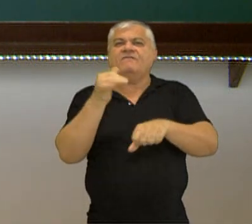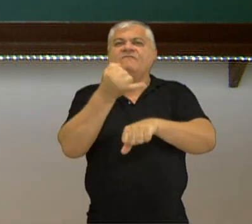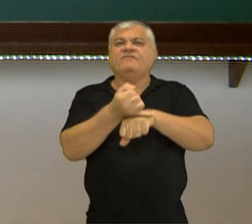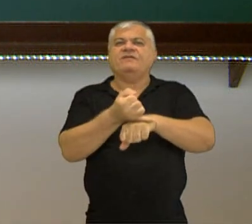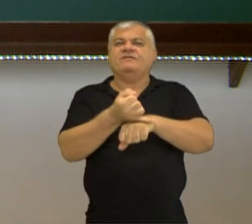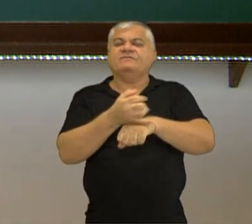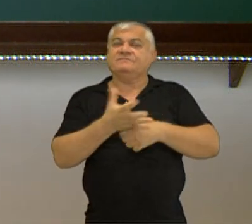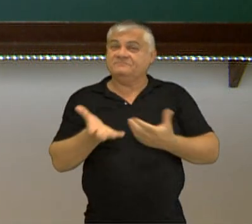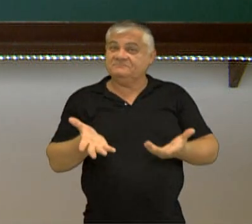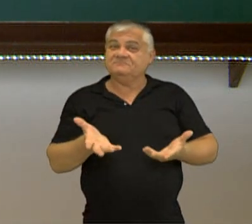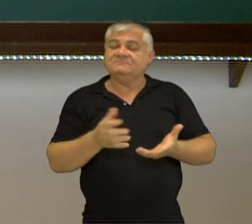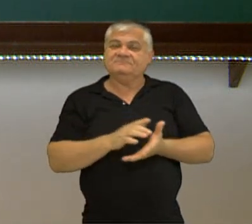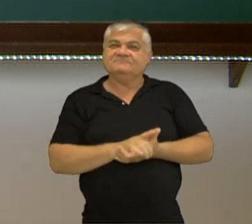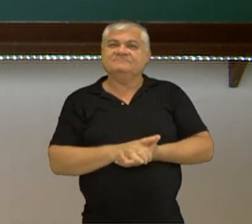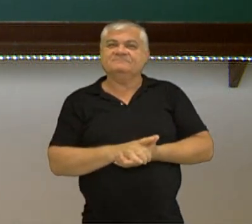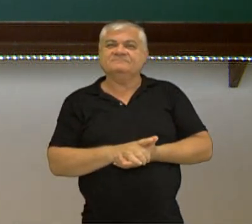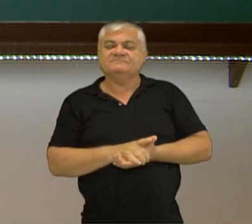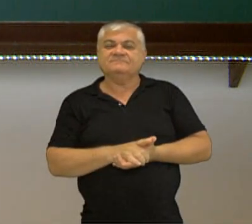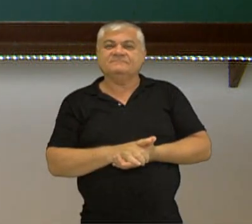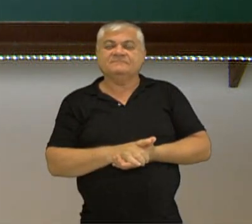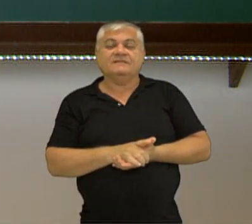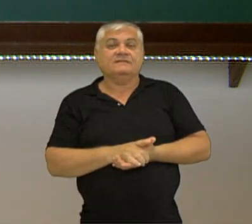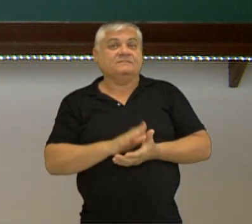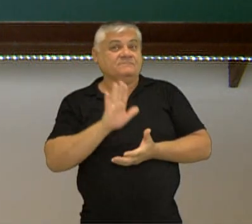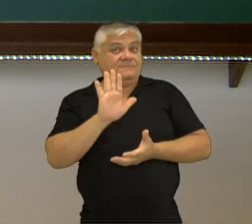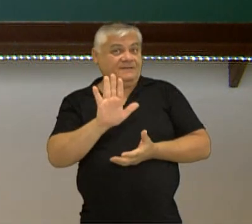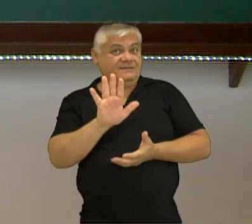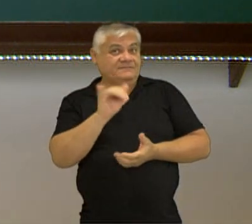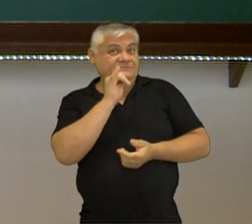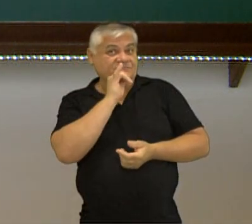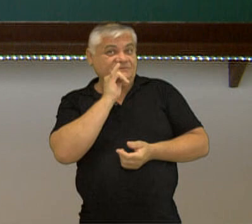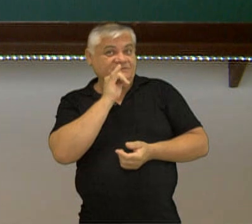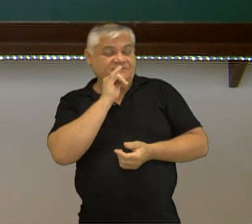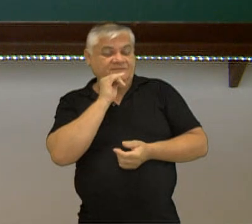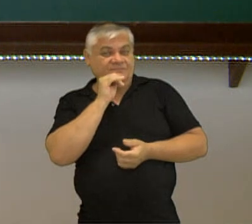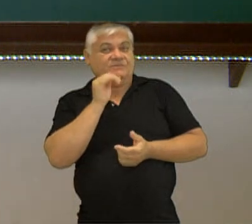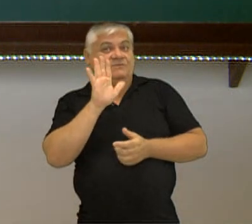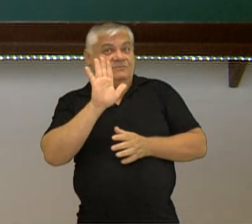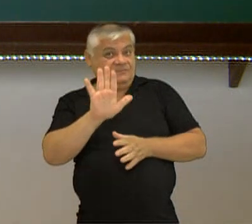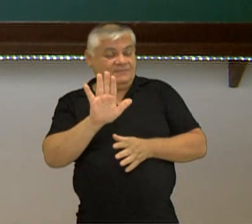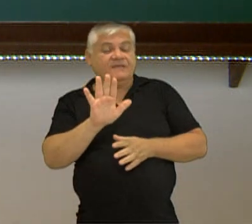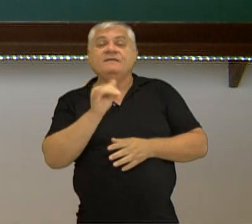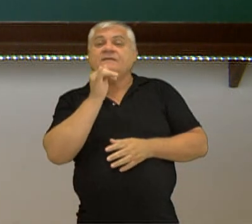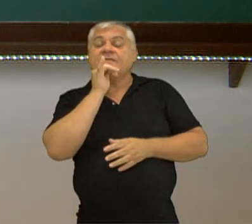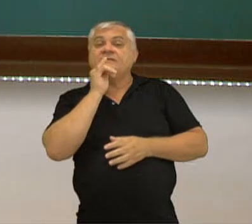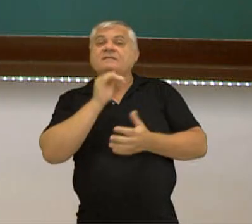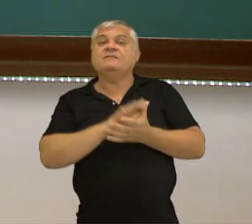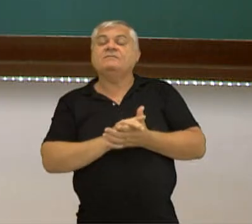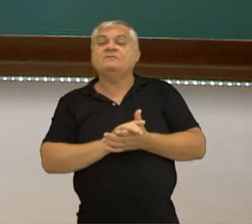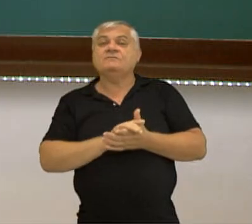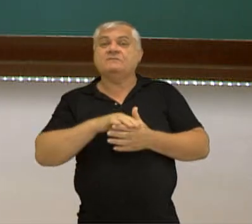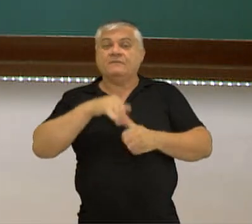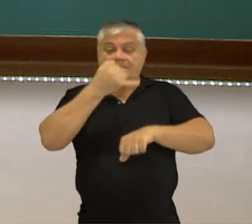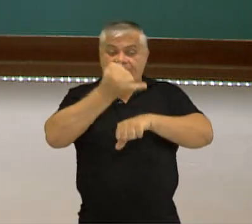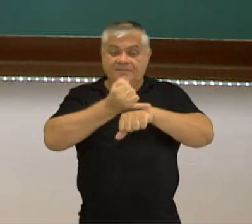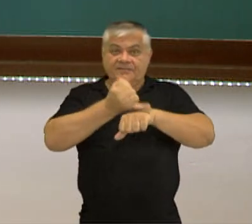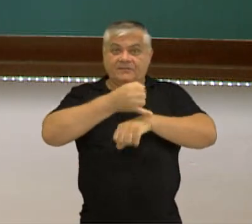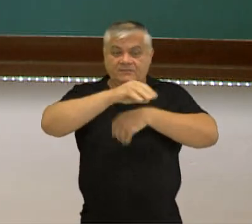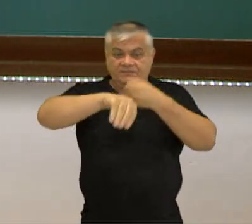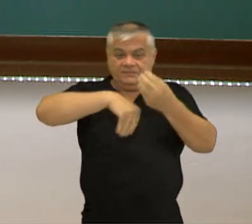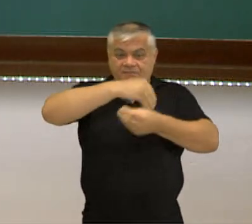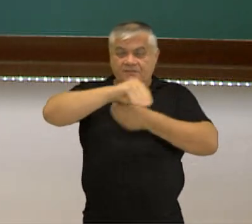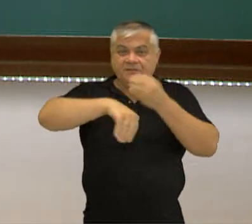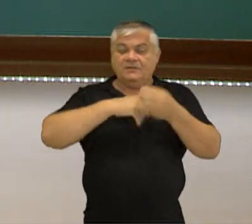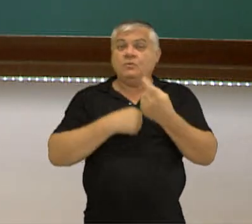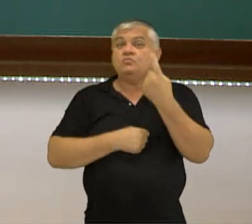o metal ferro. Normalmente, não é regra, hein? Normalmente, os metais são formados por um